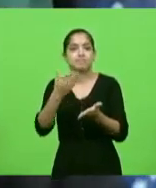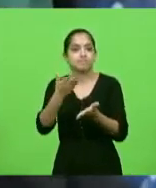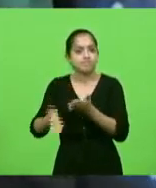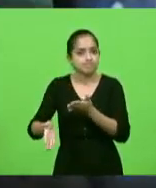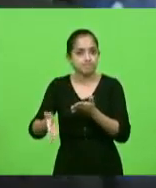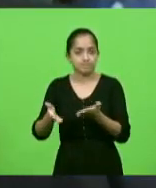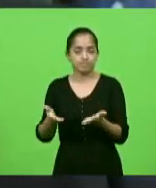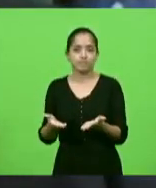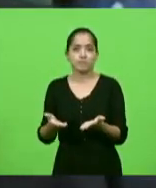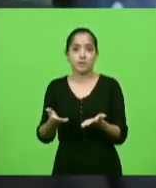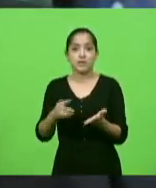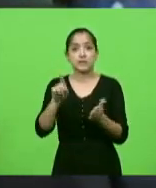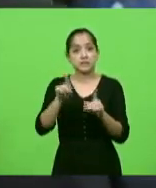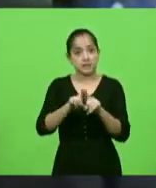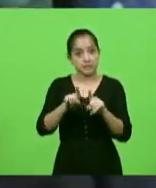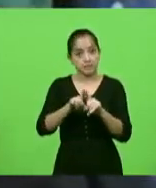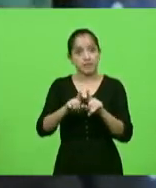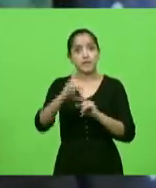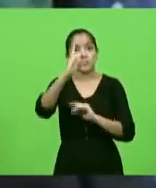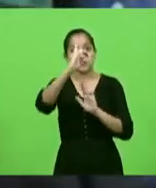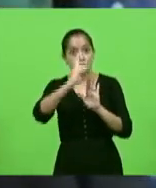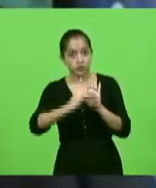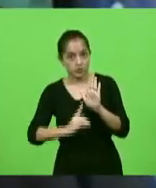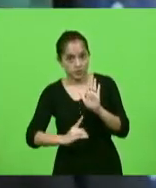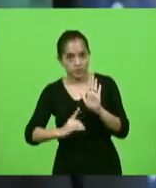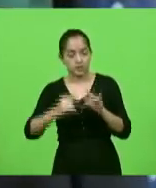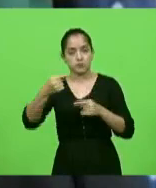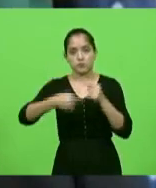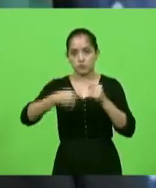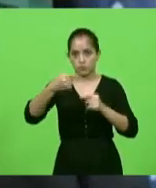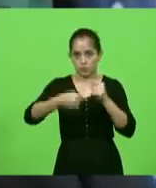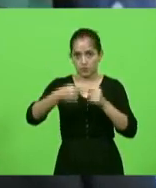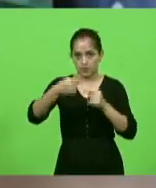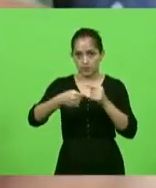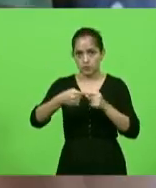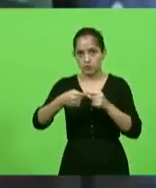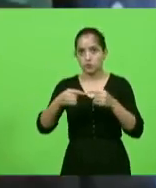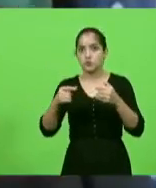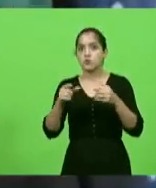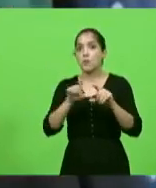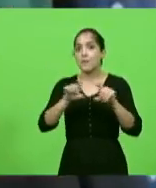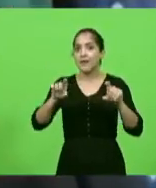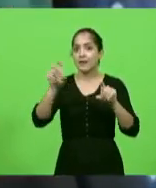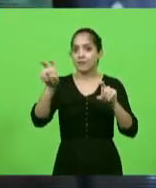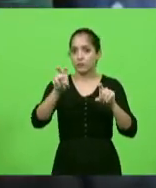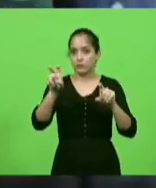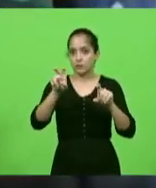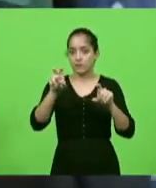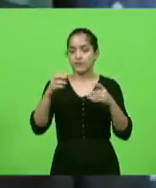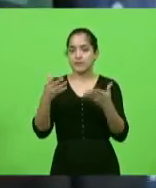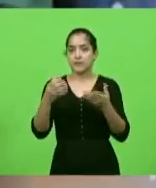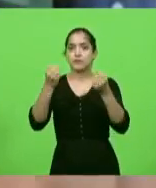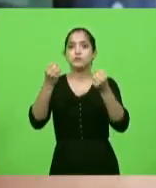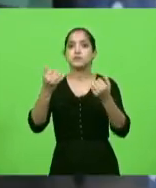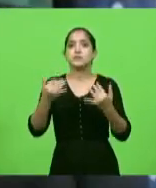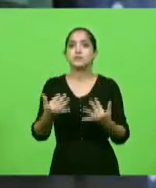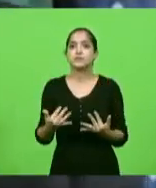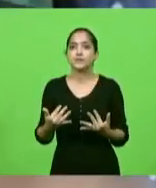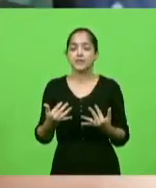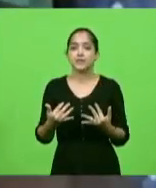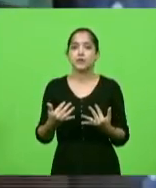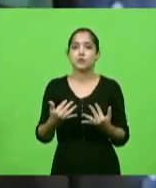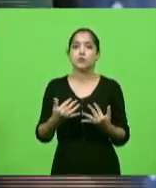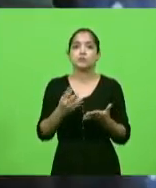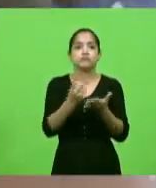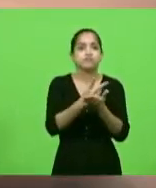pública além dos direitos políticos do a gente veja no parágrafo único do citado dispositivo ressalva que o